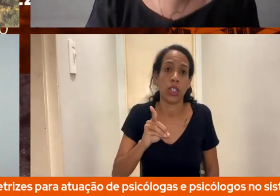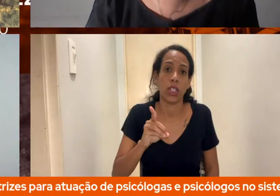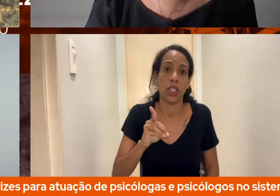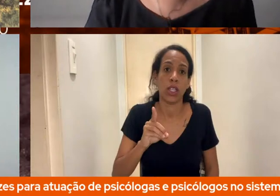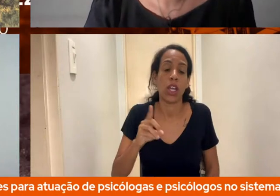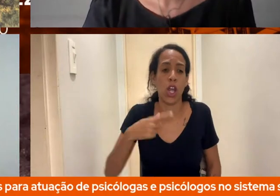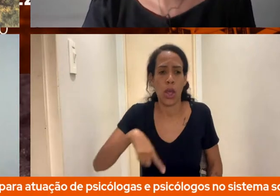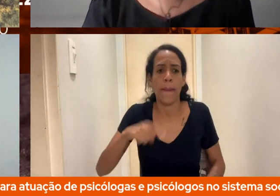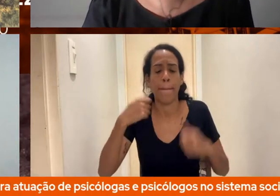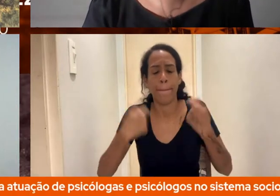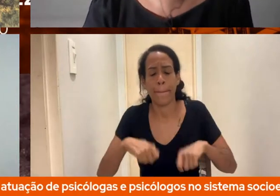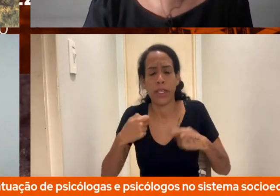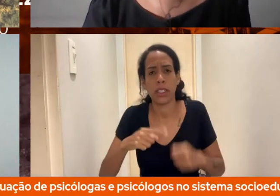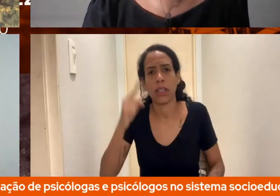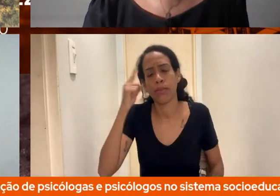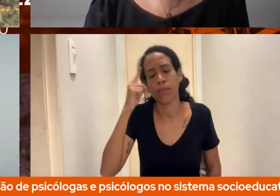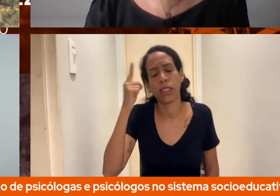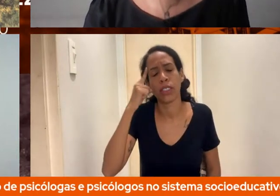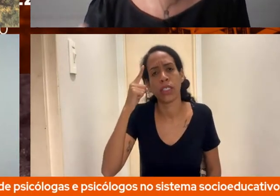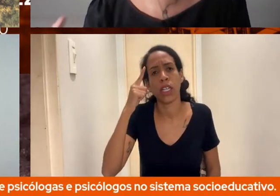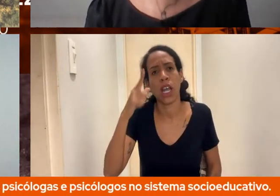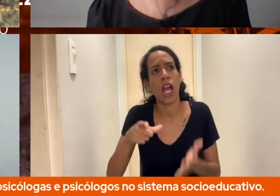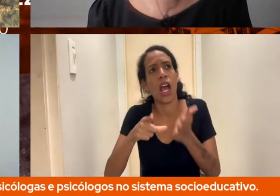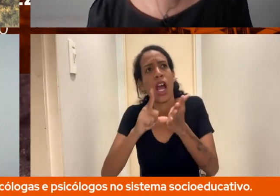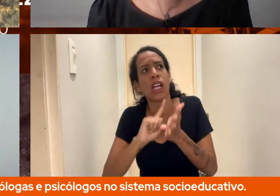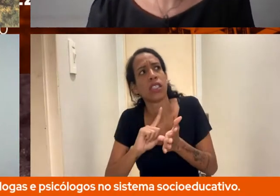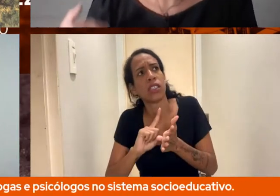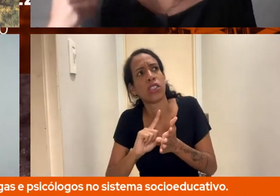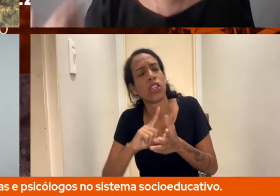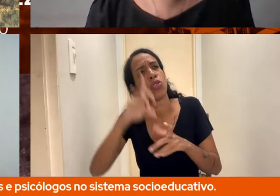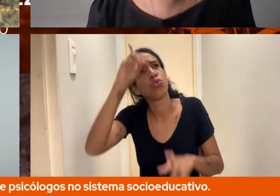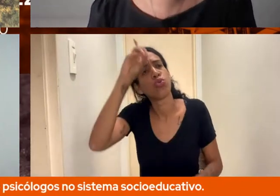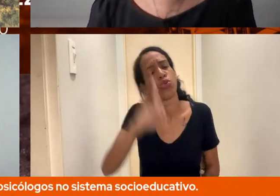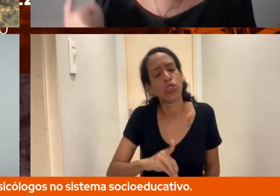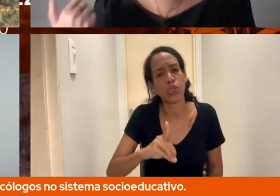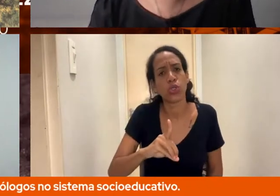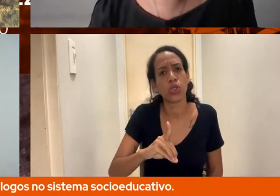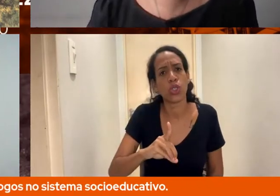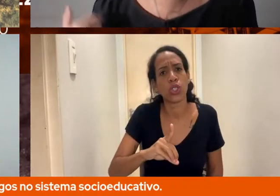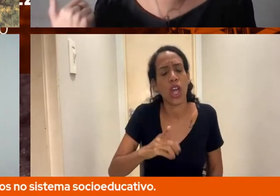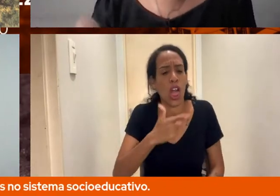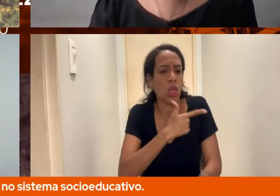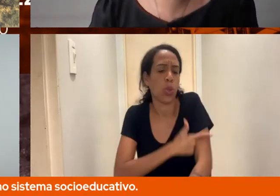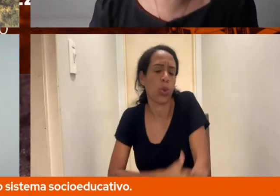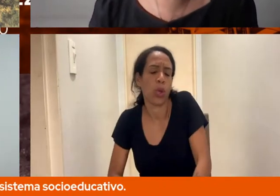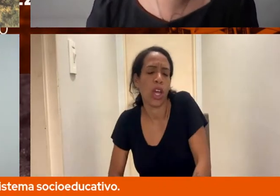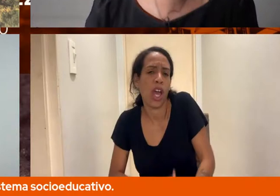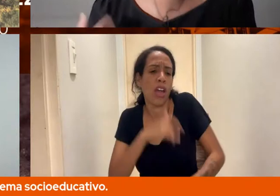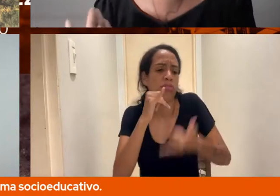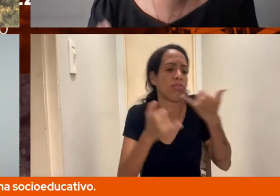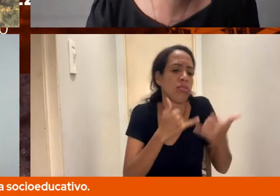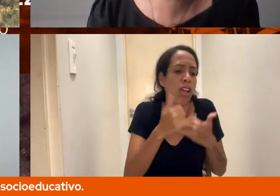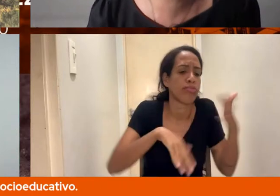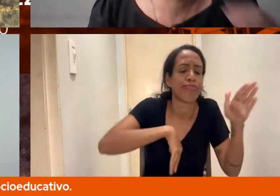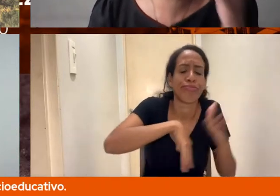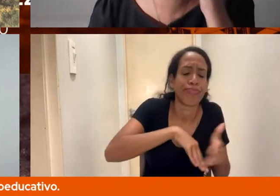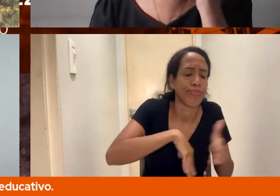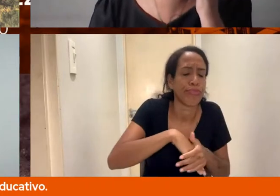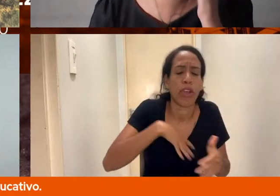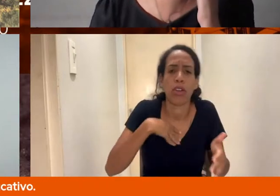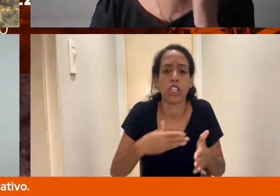precisa pensar antes em como é que esses direitos à educação, ao lazer, ao esporte chegam